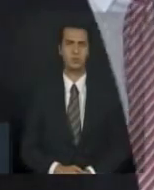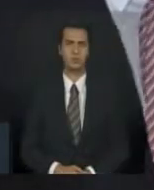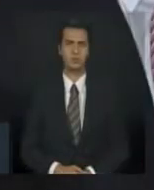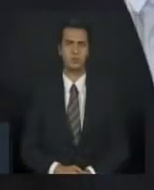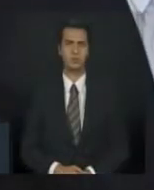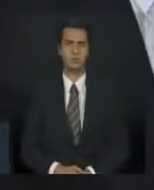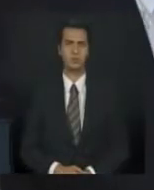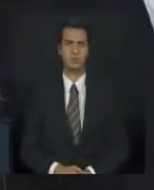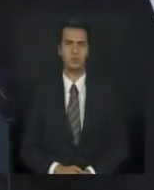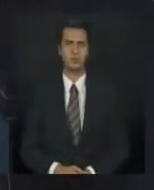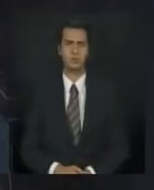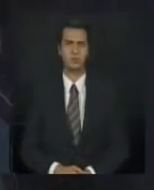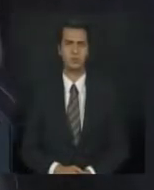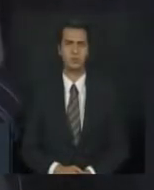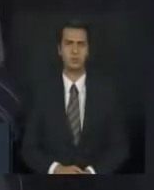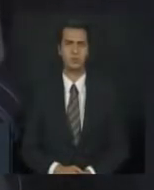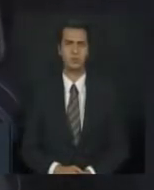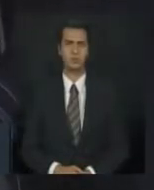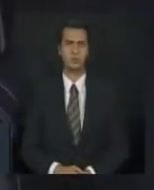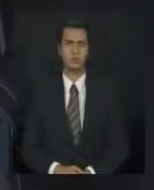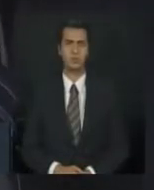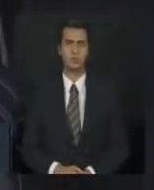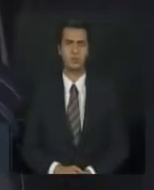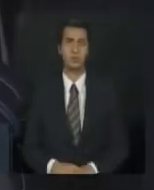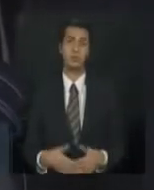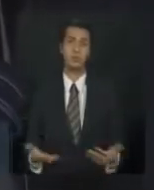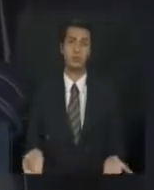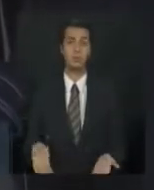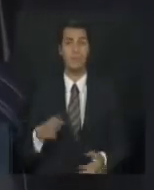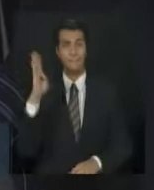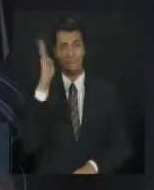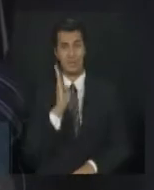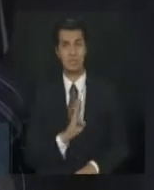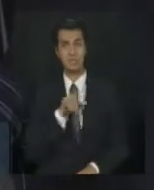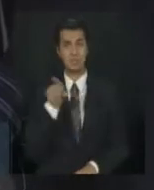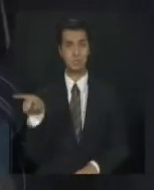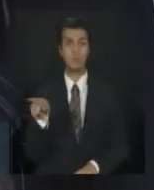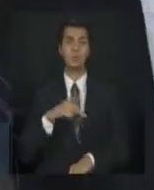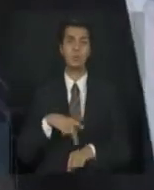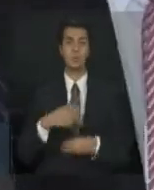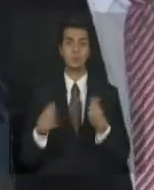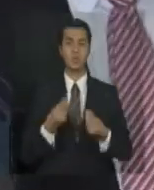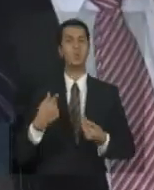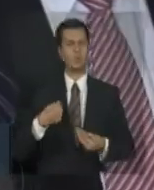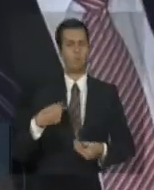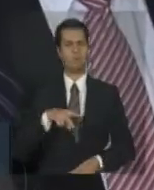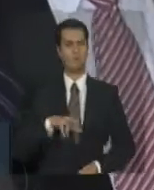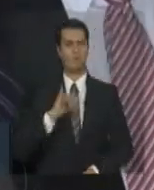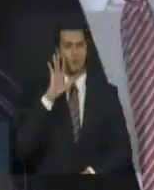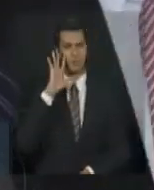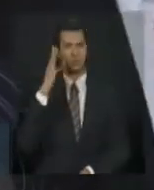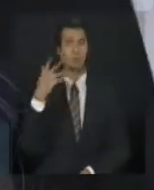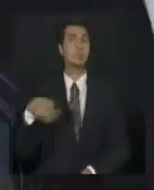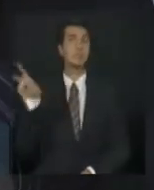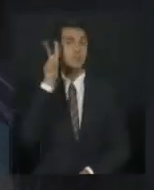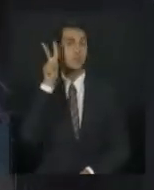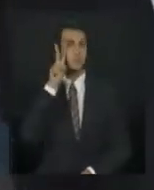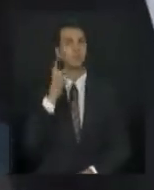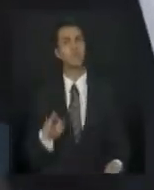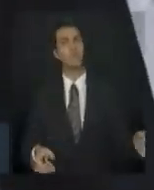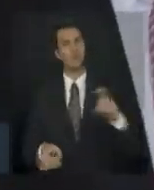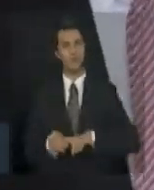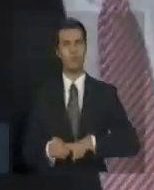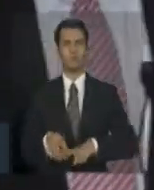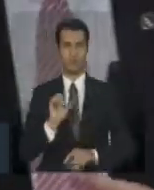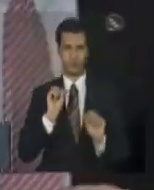situação, qualquer situação referente ao Brasil, vocês podem ter certeza que eu resolvo a partir de segunda-feira, tá